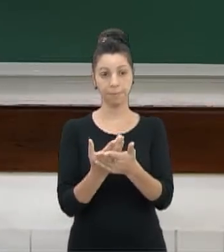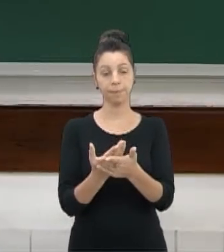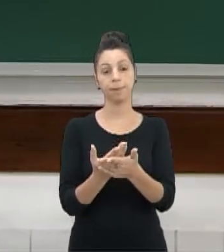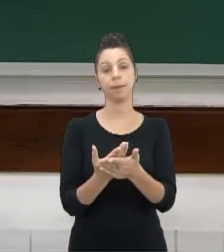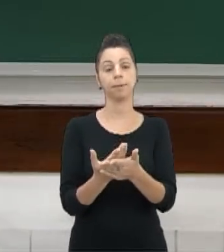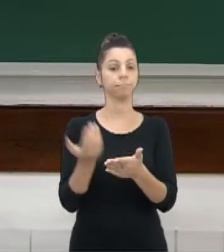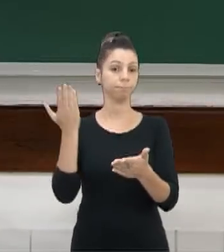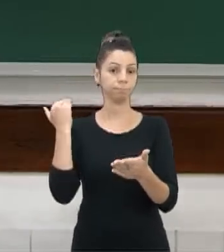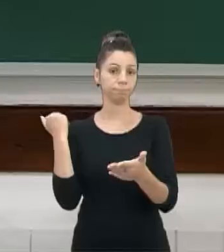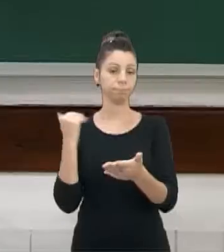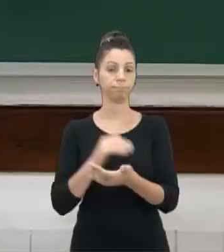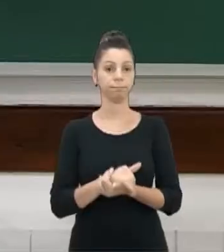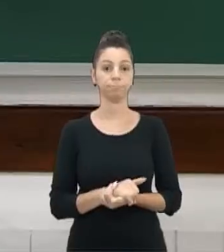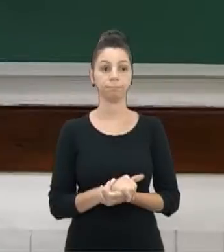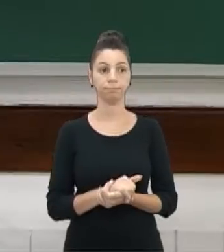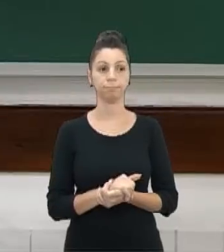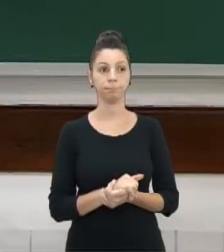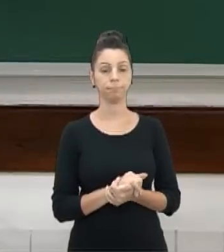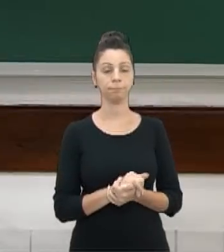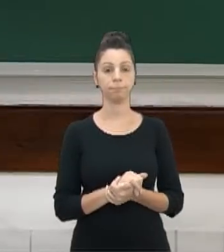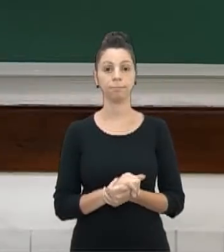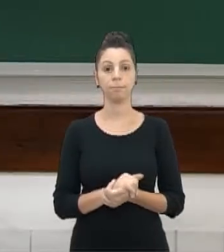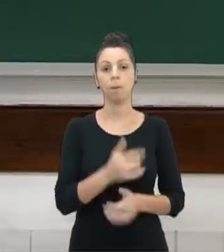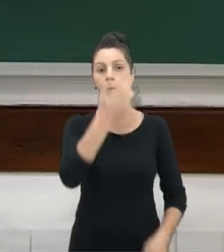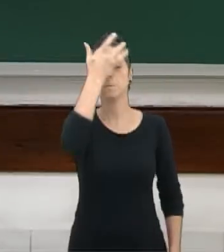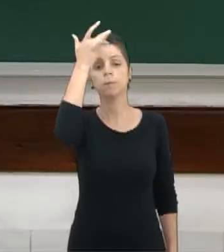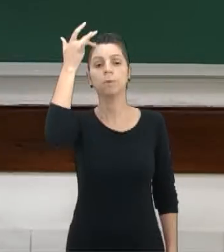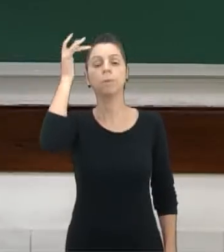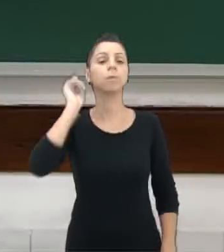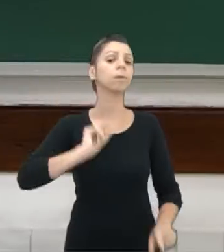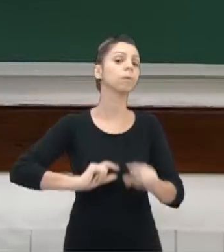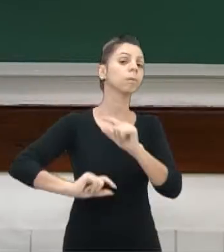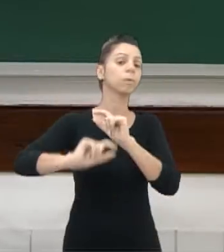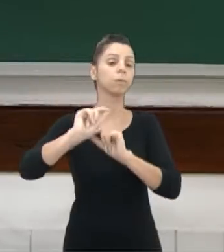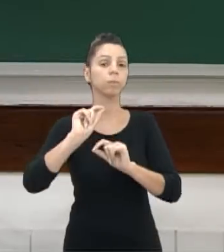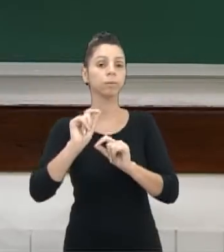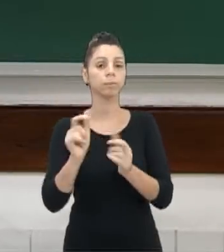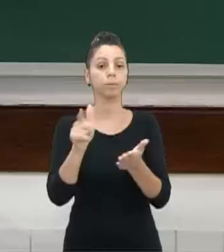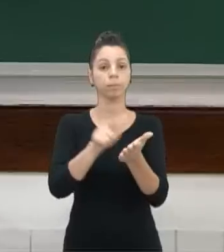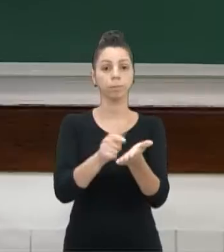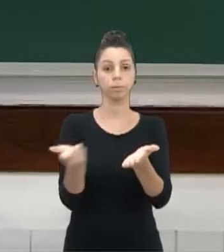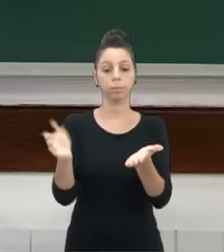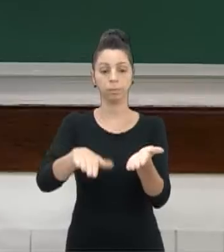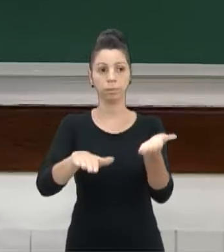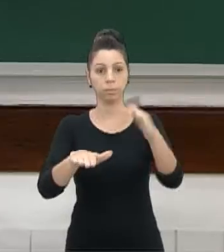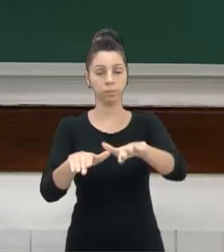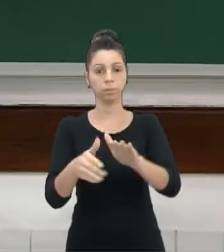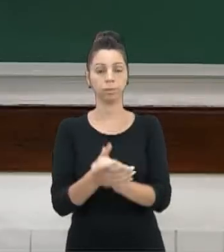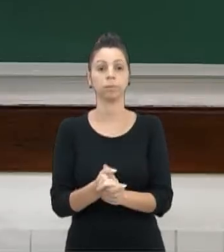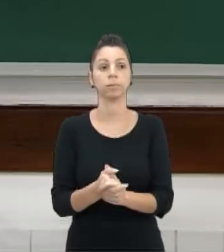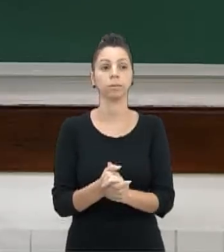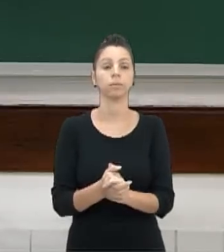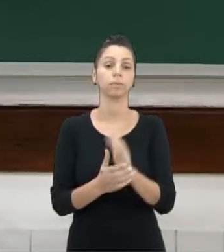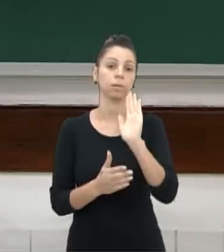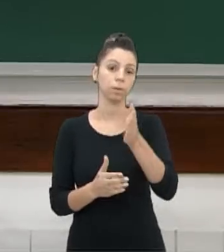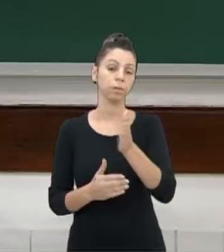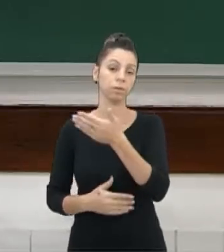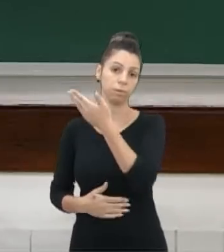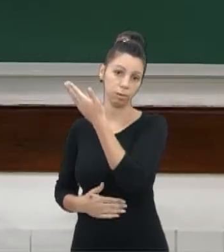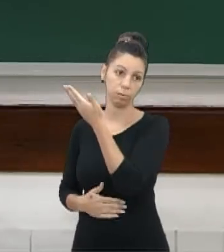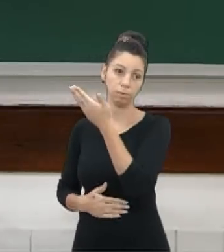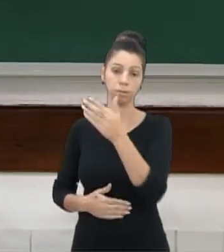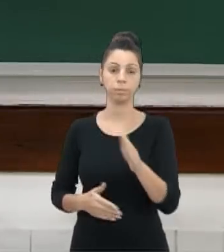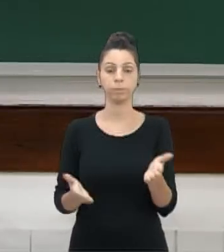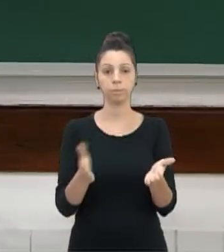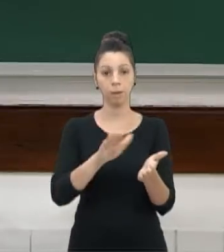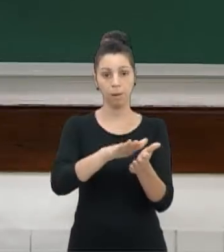anterior, tá bom? Então, veja, sobre saúde mental, que é o nosso folder aí que a gente estava vendo. A gente já viu o folder, você tem